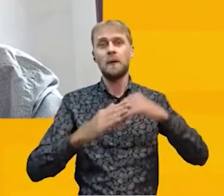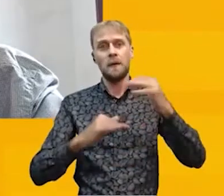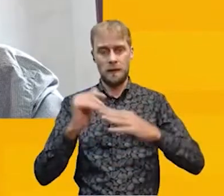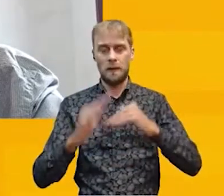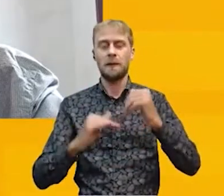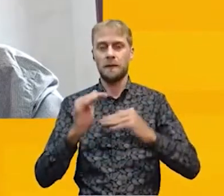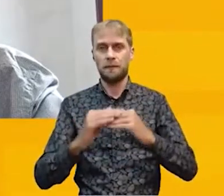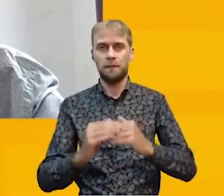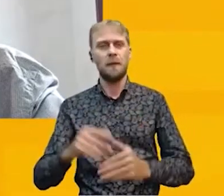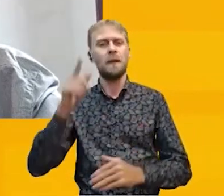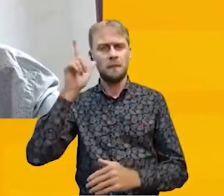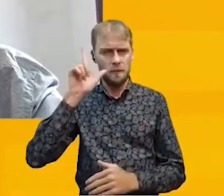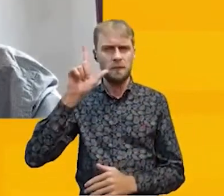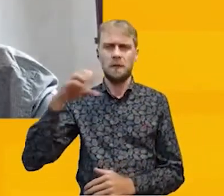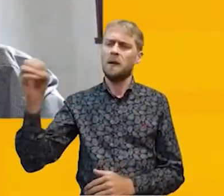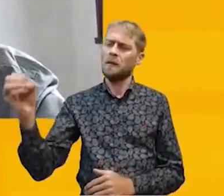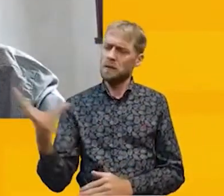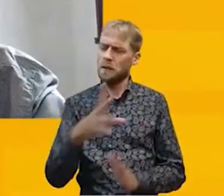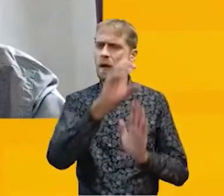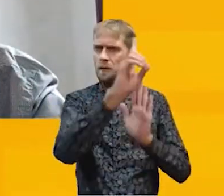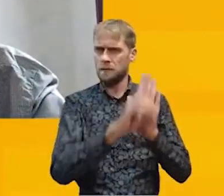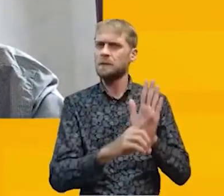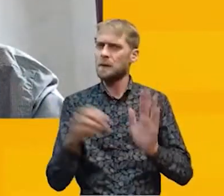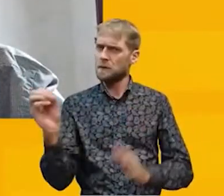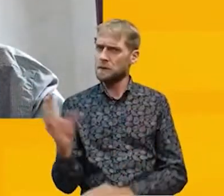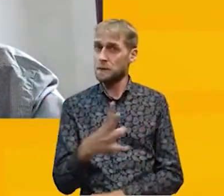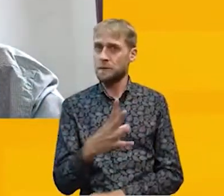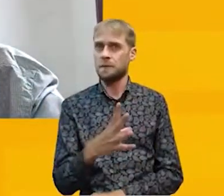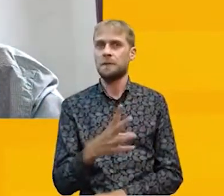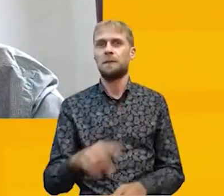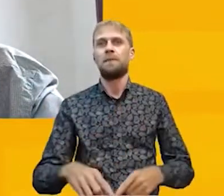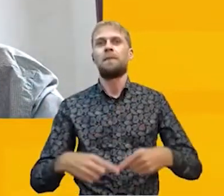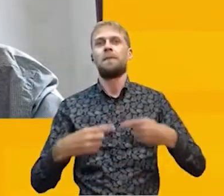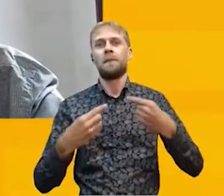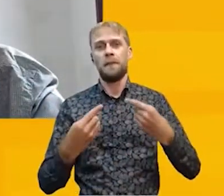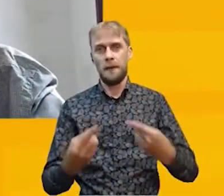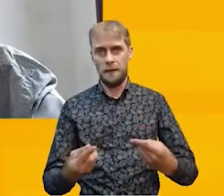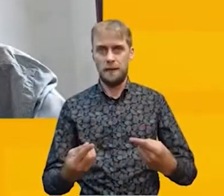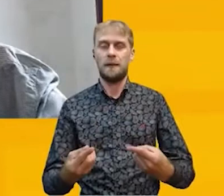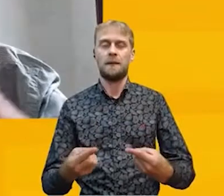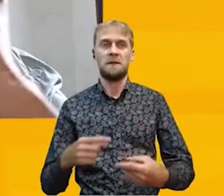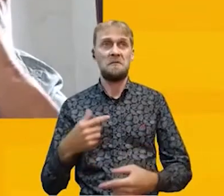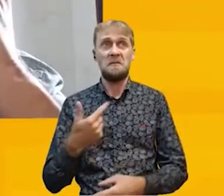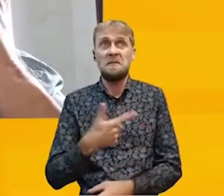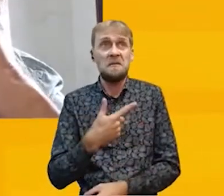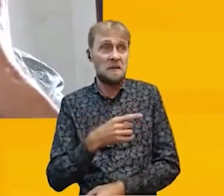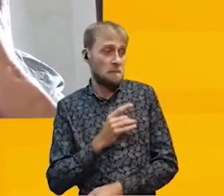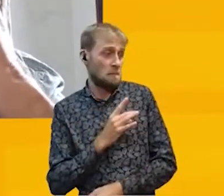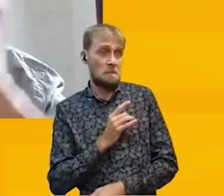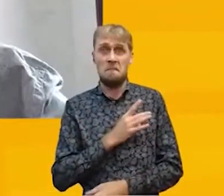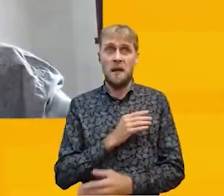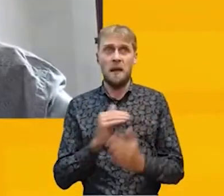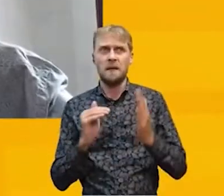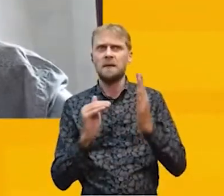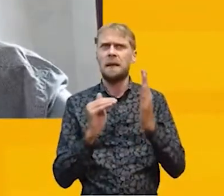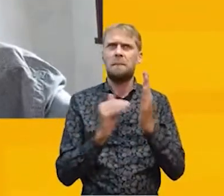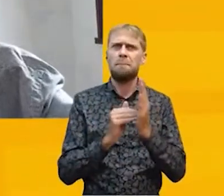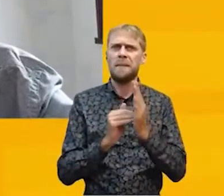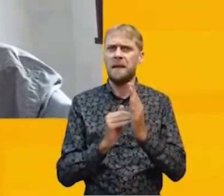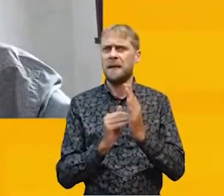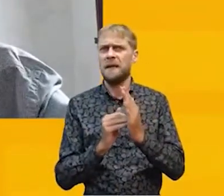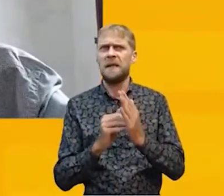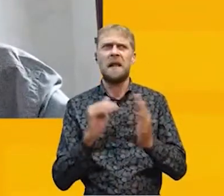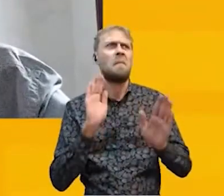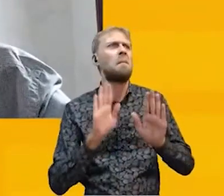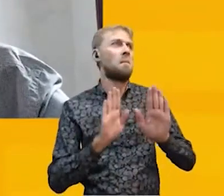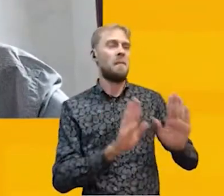nós vamos conseguir uma nova edição desse decreto. Mas isso não nos intimida e nem nos limita a continuar